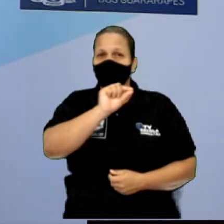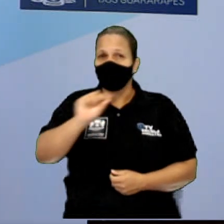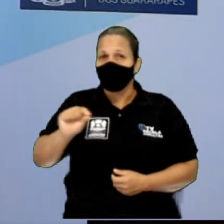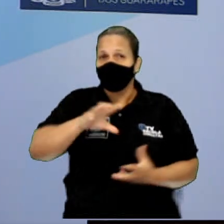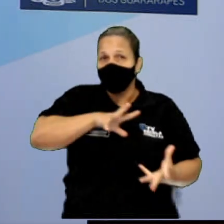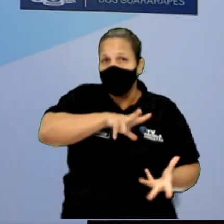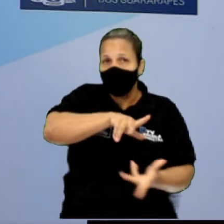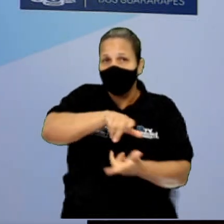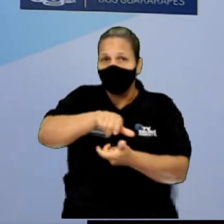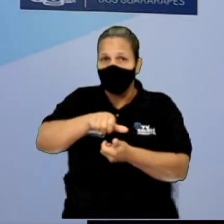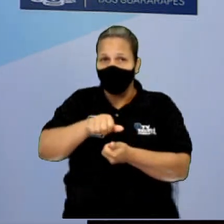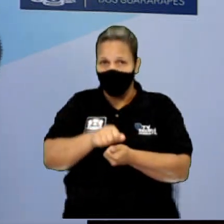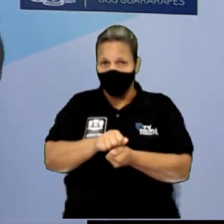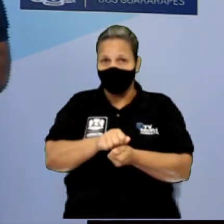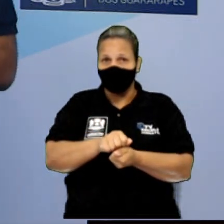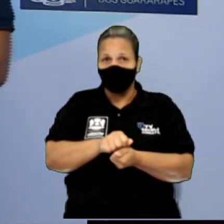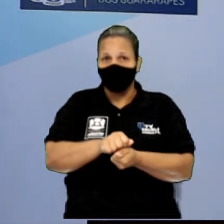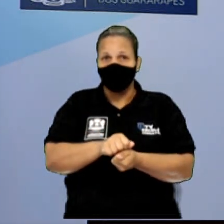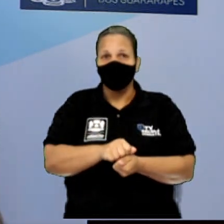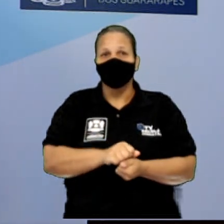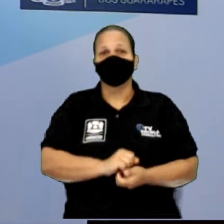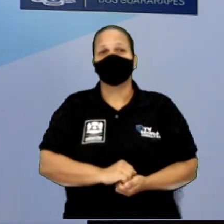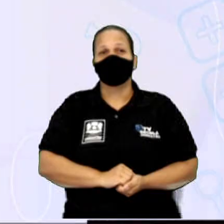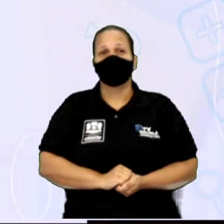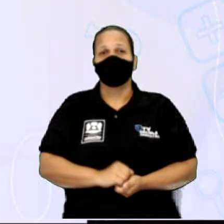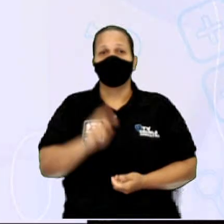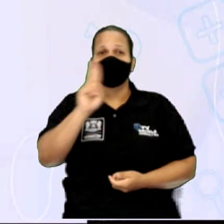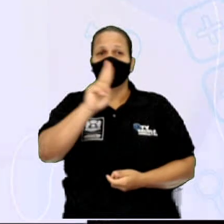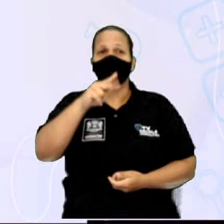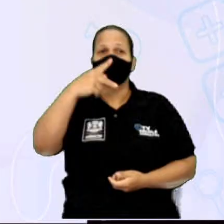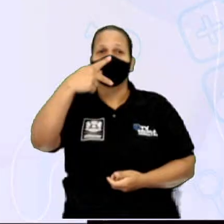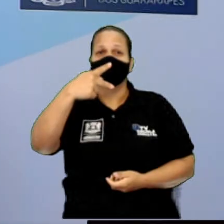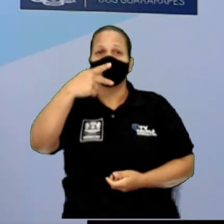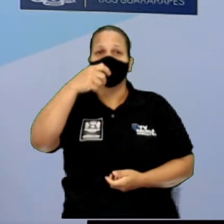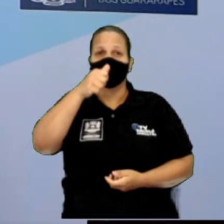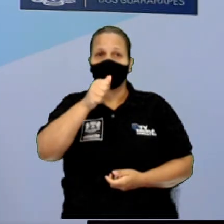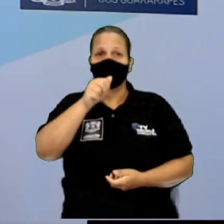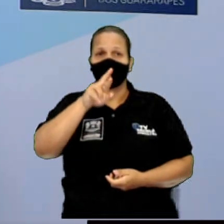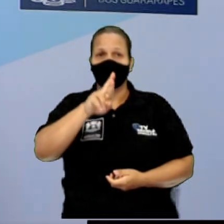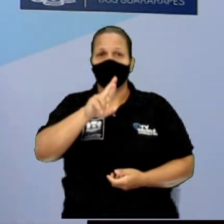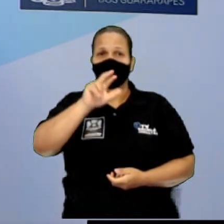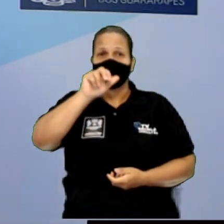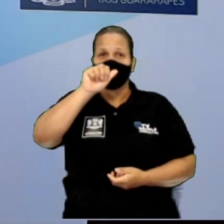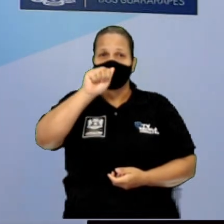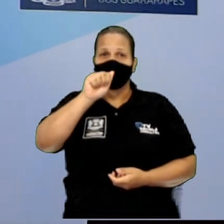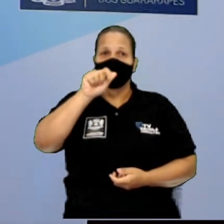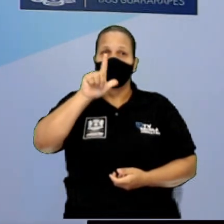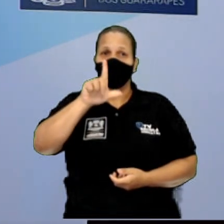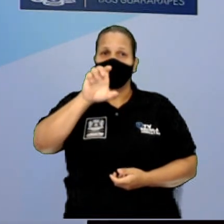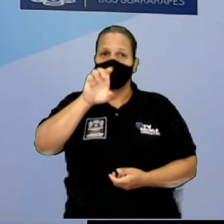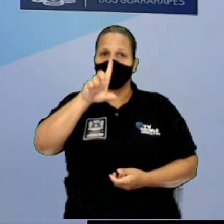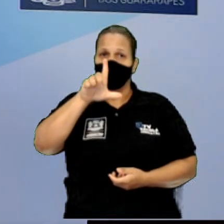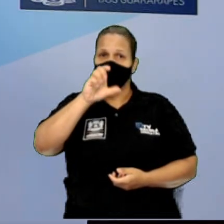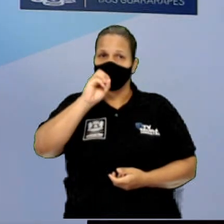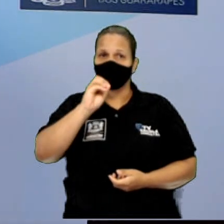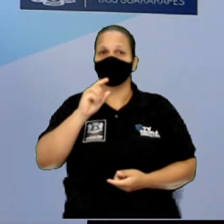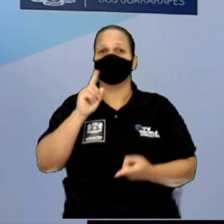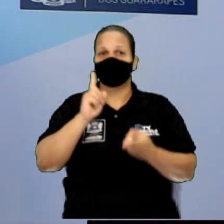imagem onde tem o nome paralelos. E, neste caso, aqui, ó, os paralelos. E nós temos também